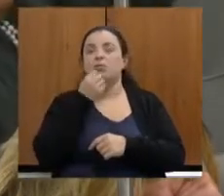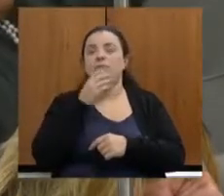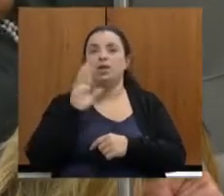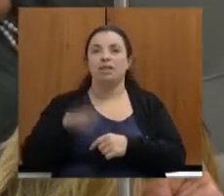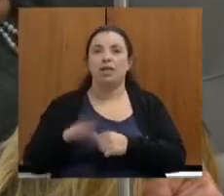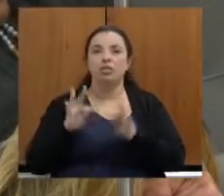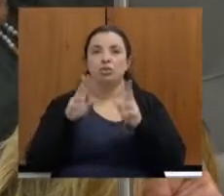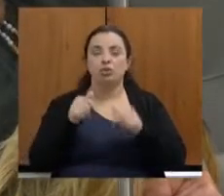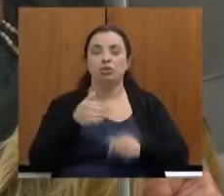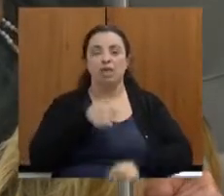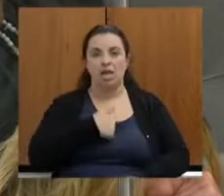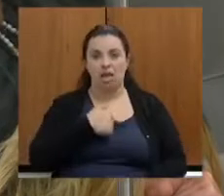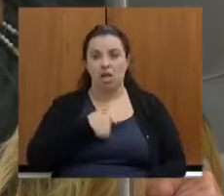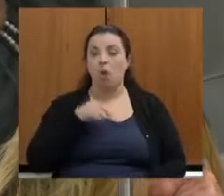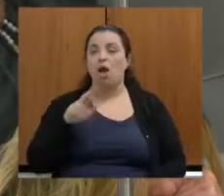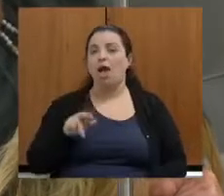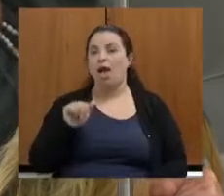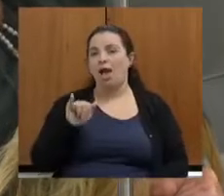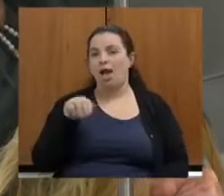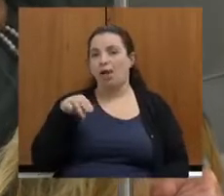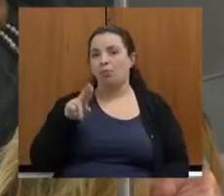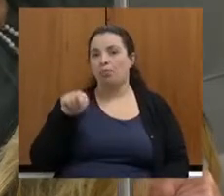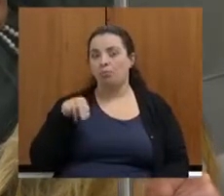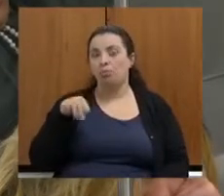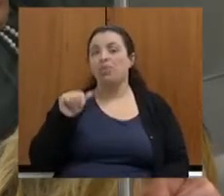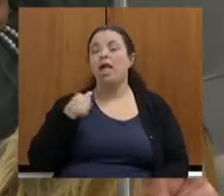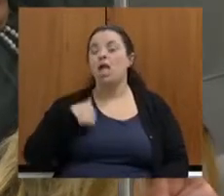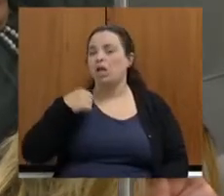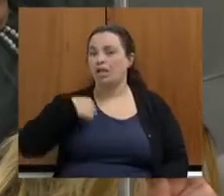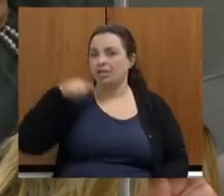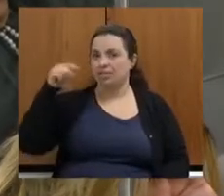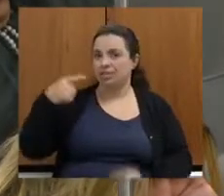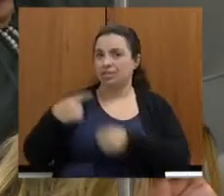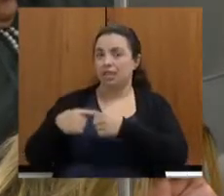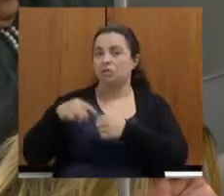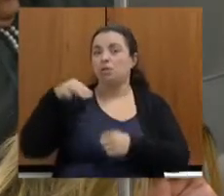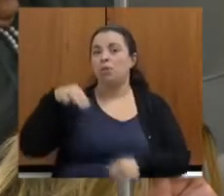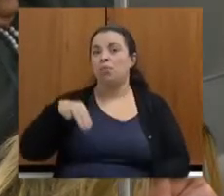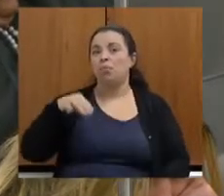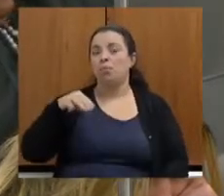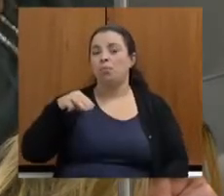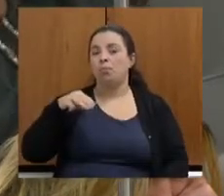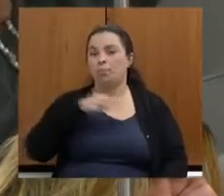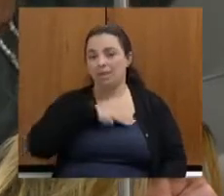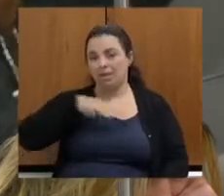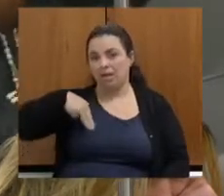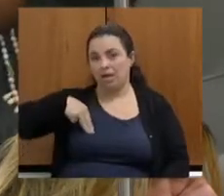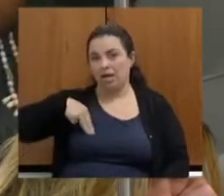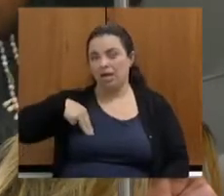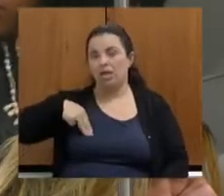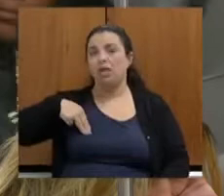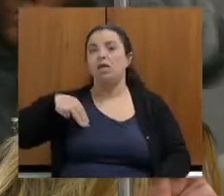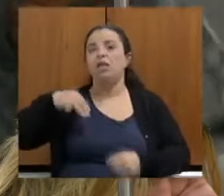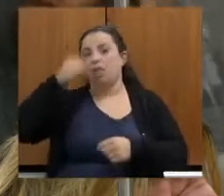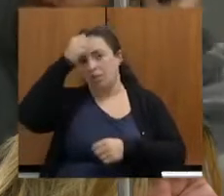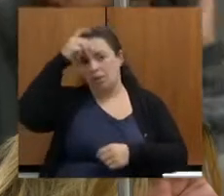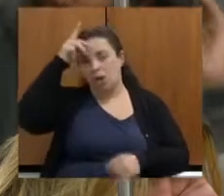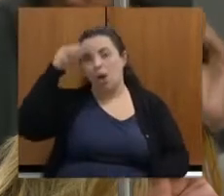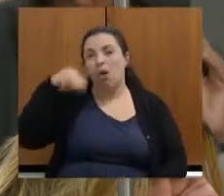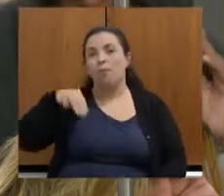Raimundo de Paula sou lado do distrito de Monsenhor Horta Mariana e para quem ainda não